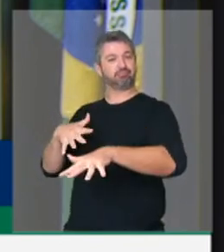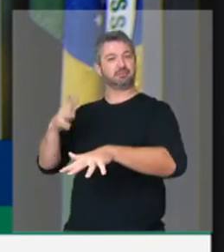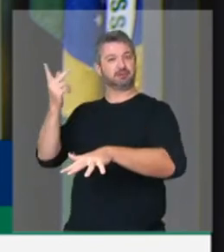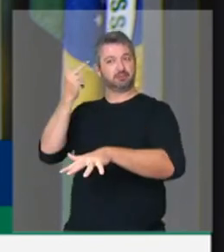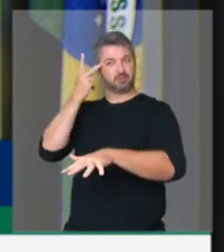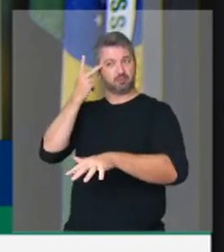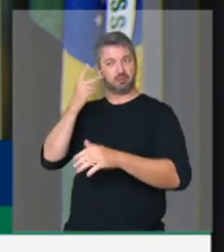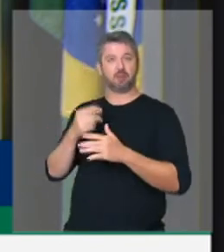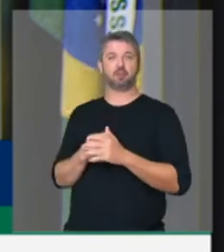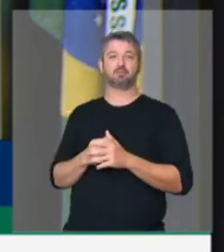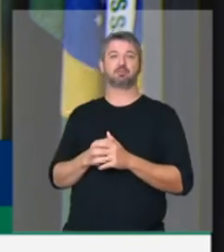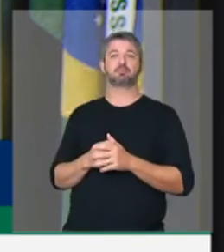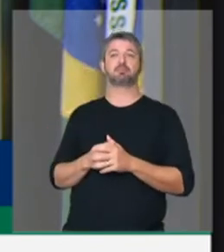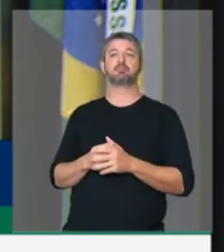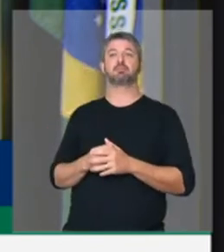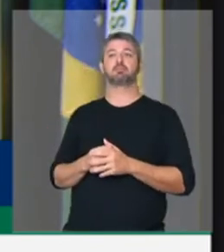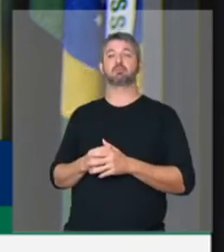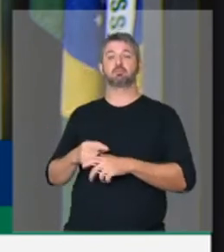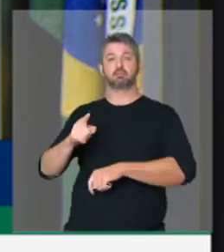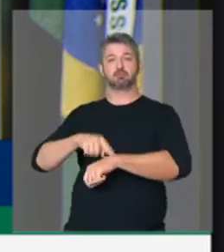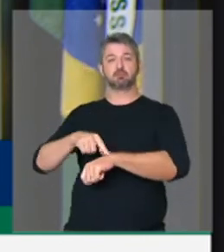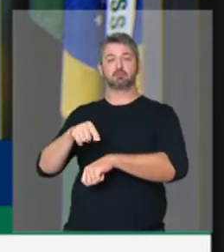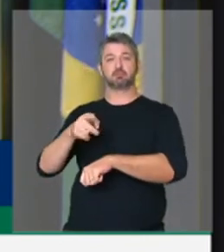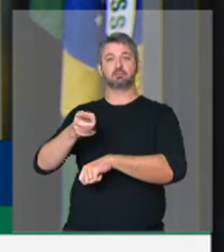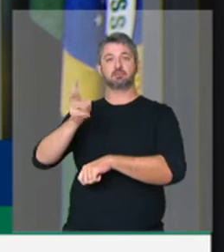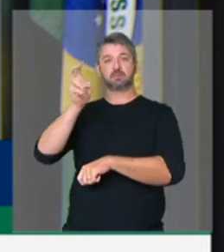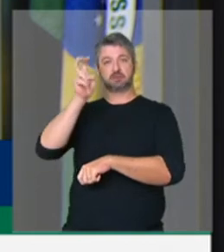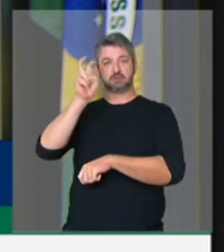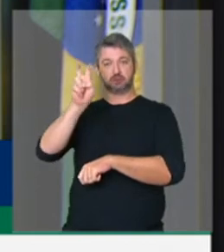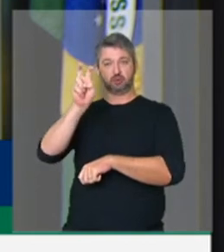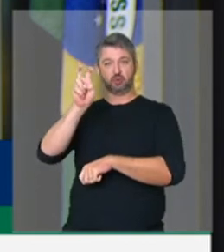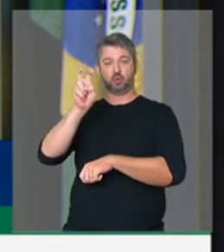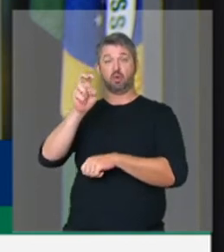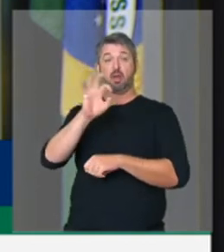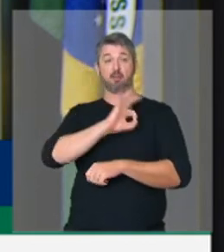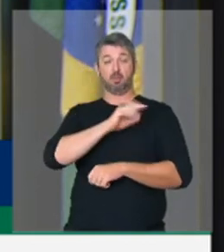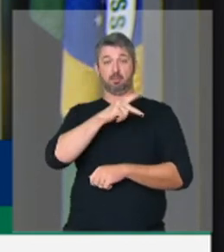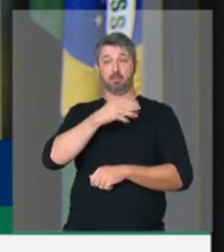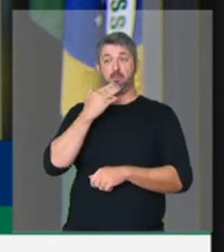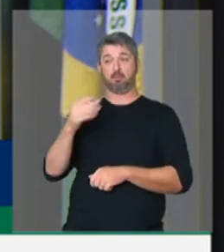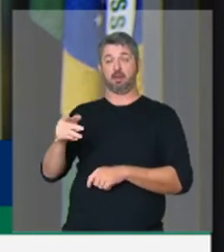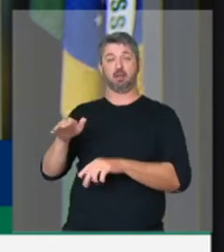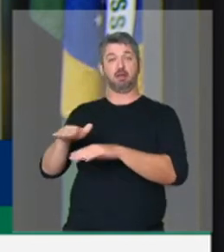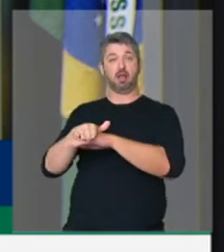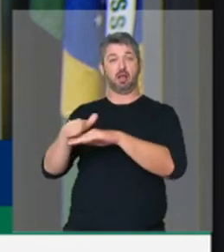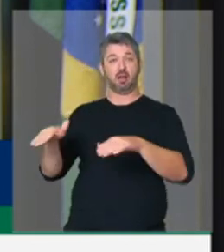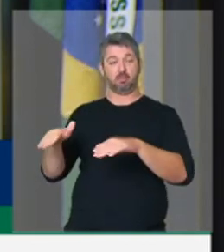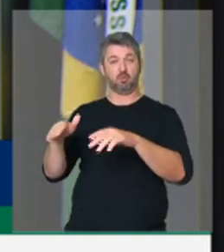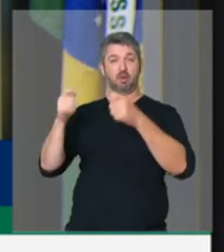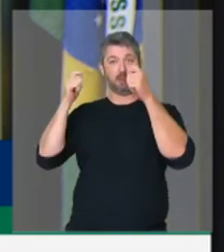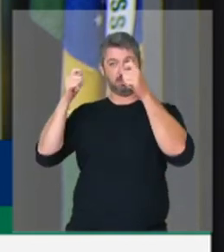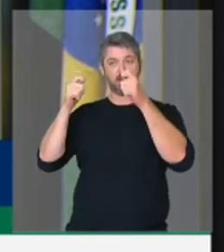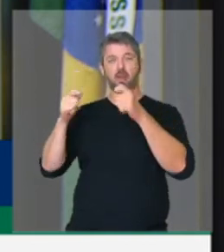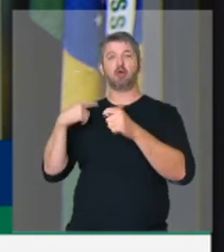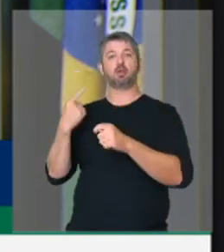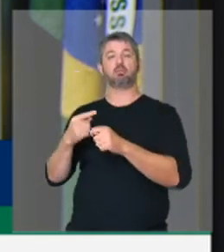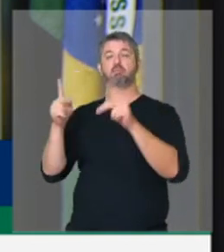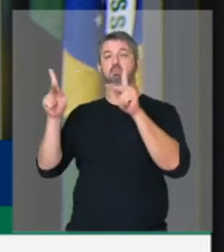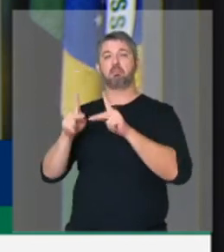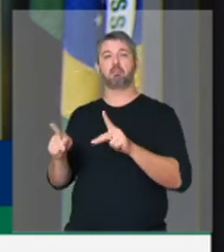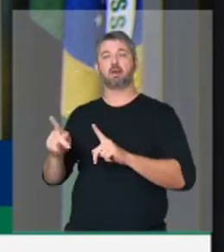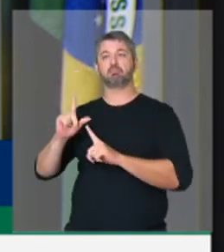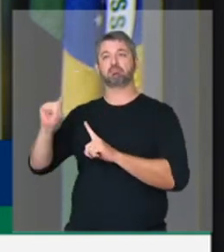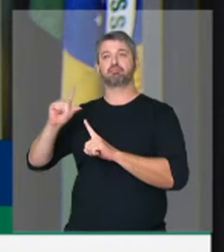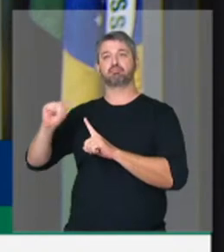Paulista, encerra-se às 17 horas, como determina a Polícia Militar, e aí sim vamos todos em paz para